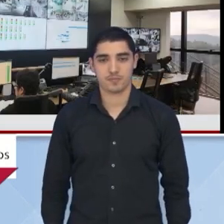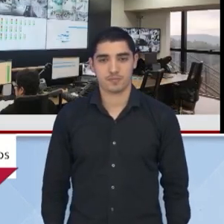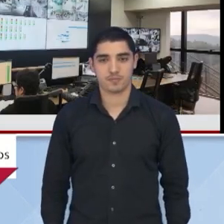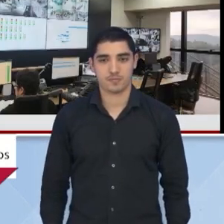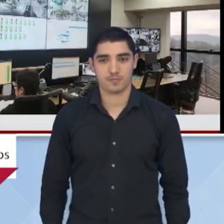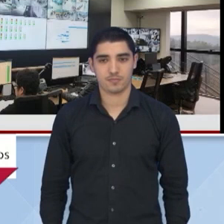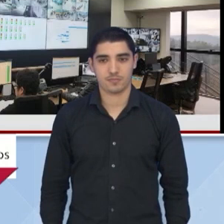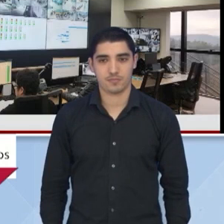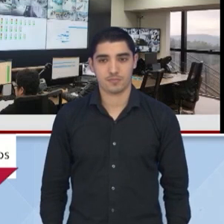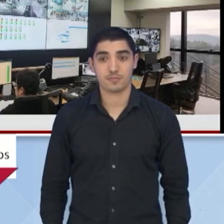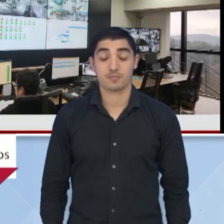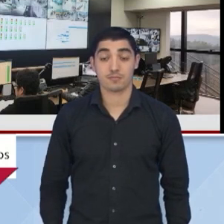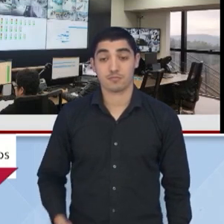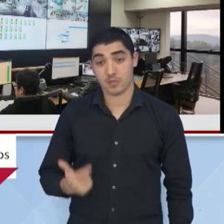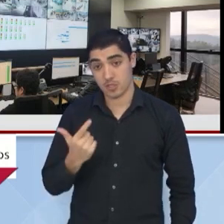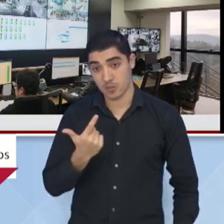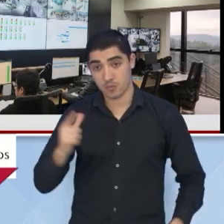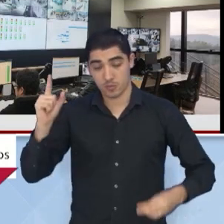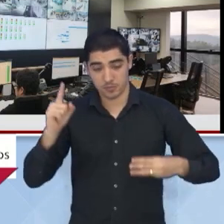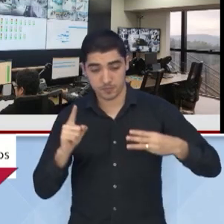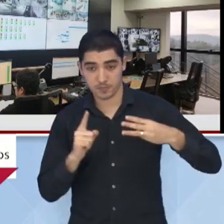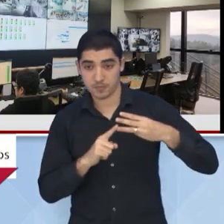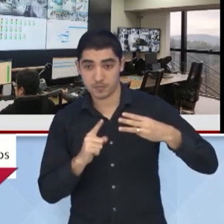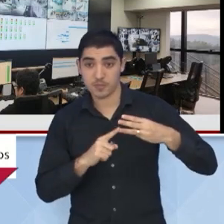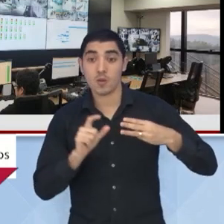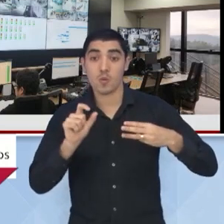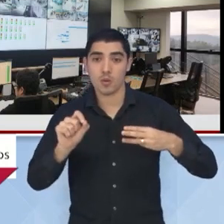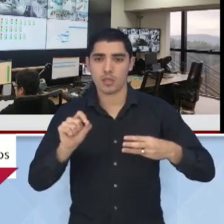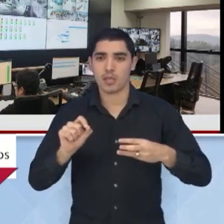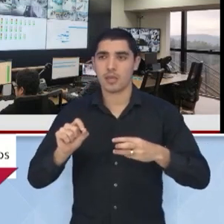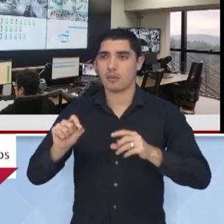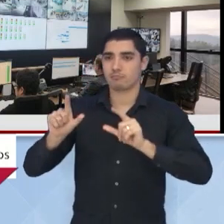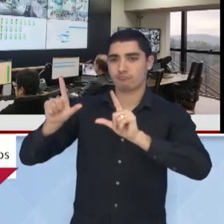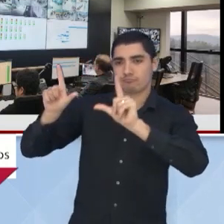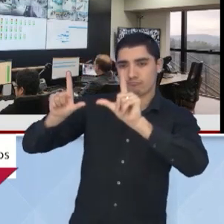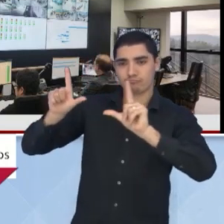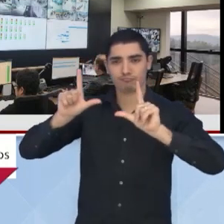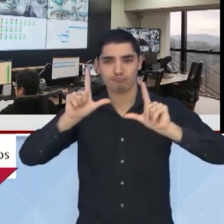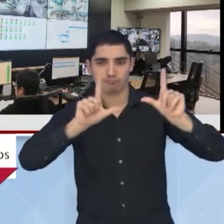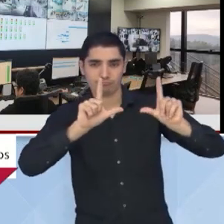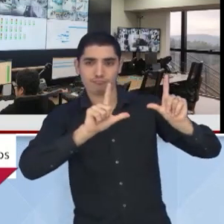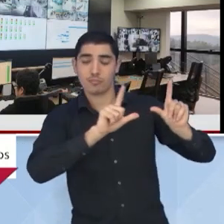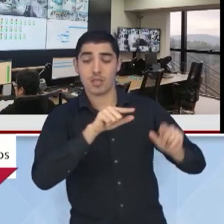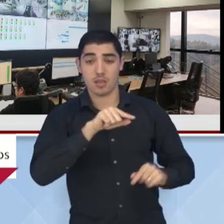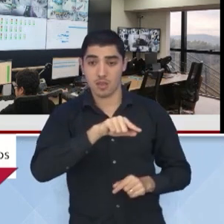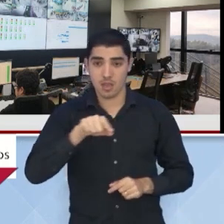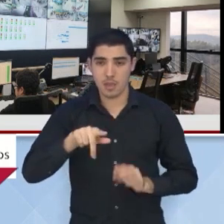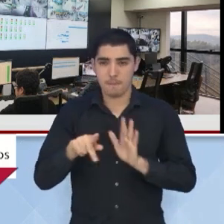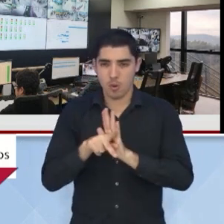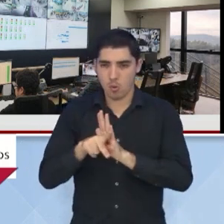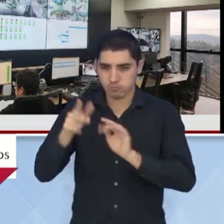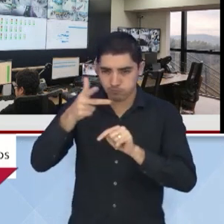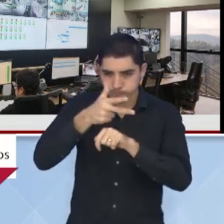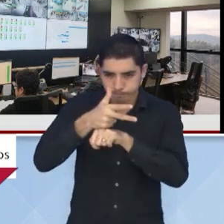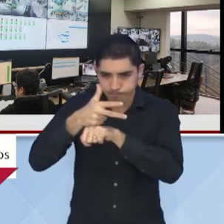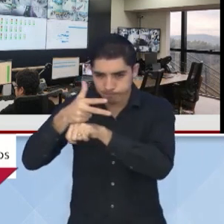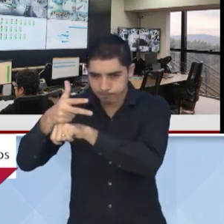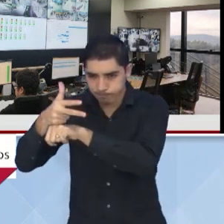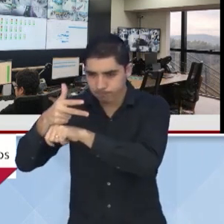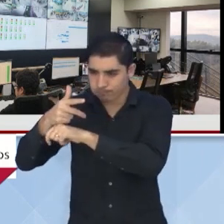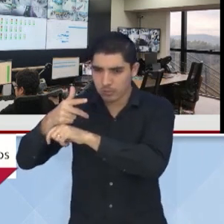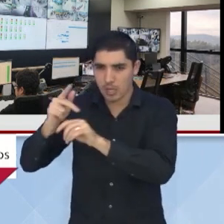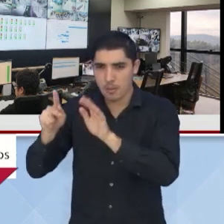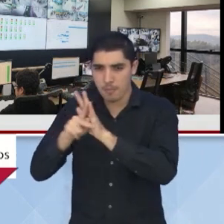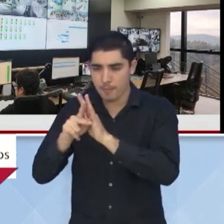demandas e um terceiro caso aqui que é o painel de monitoramento em várias secretarias a gente